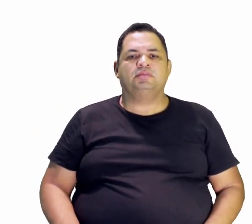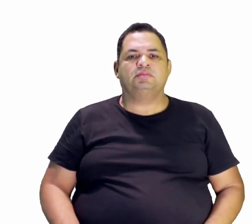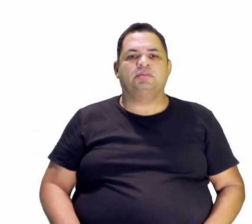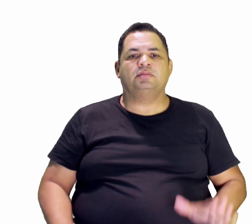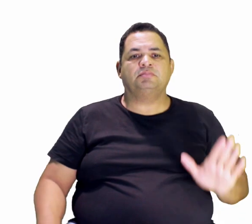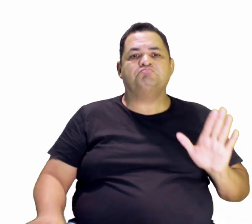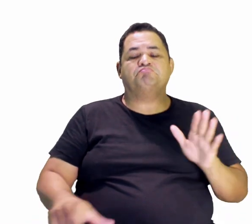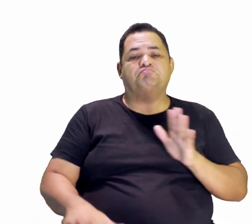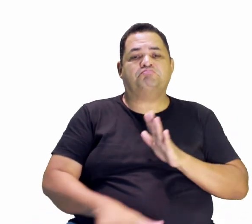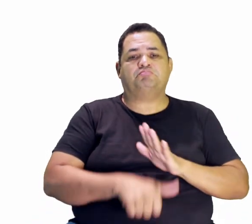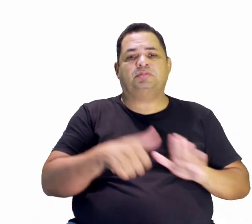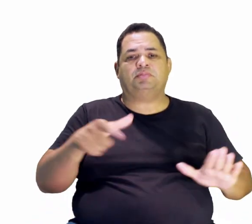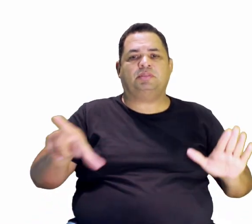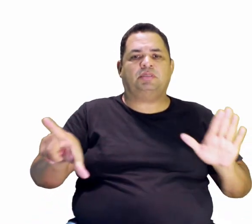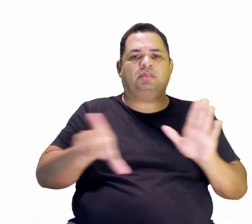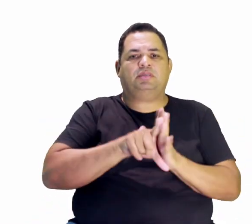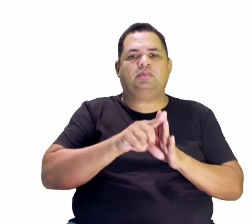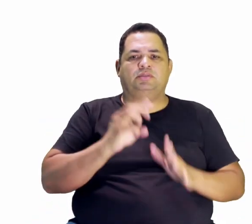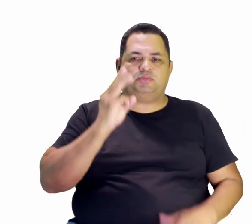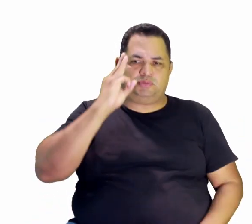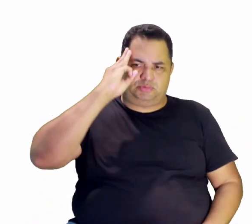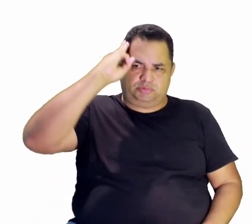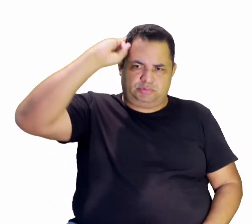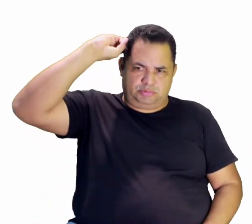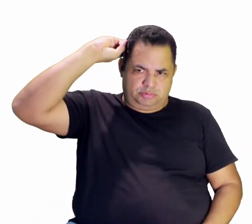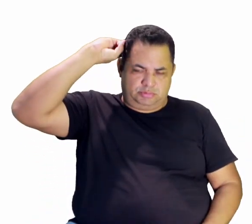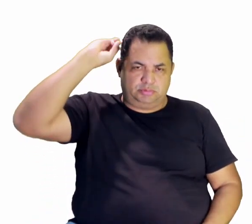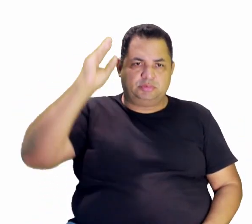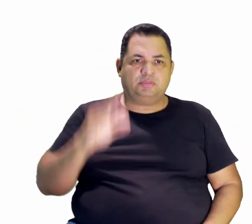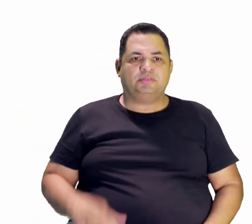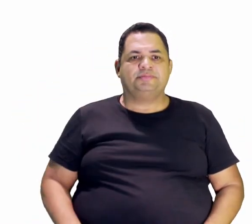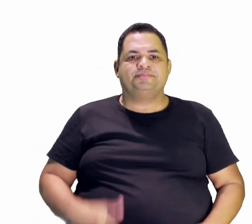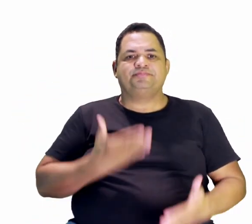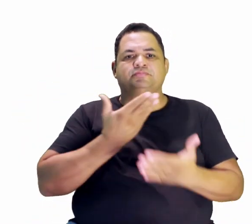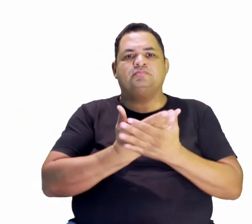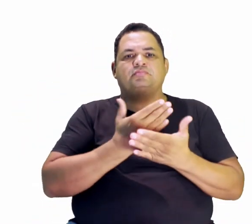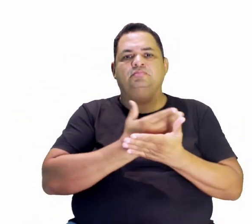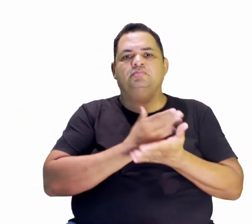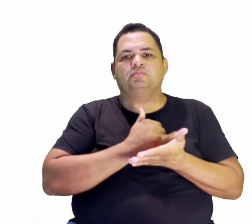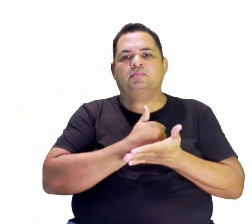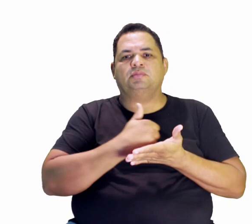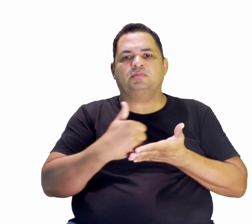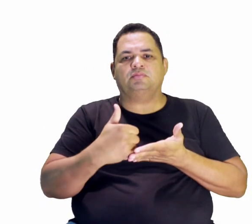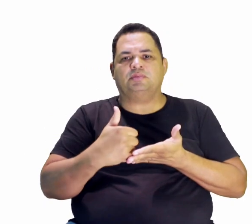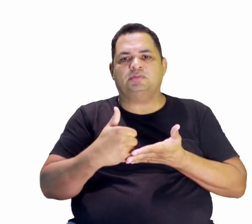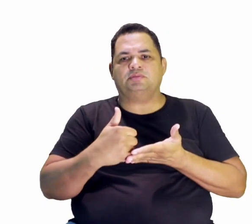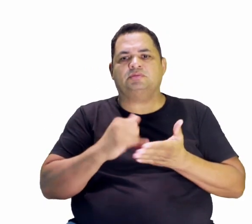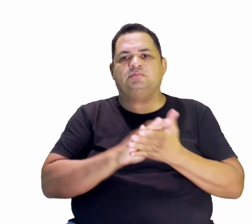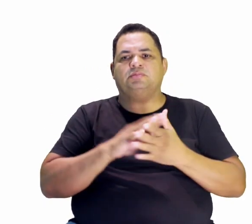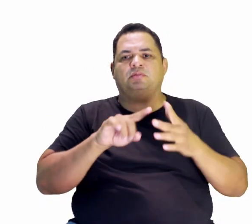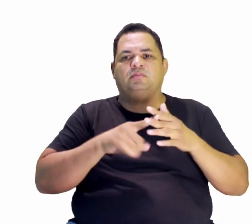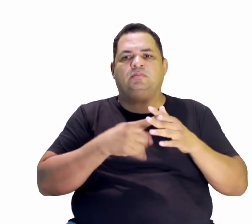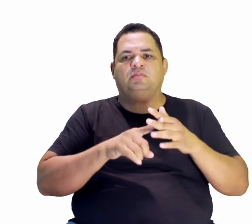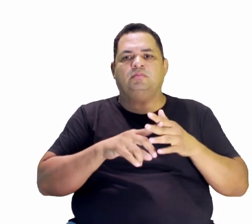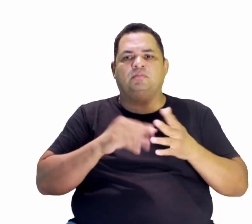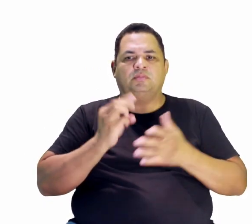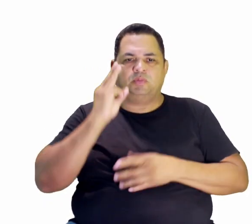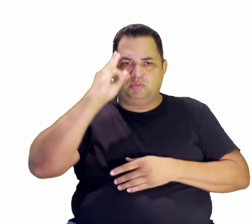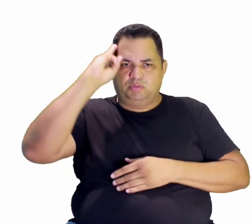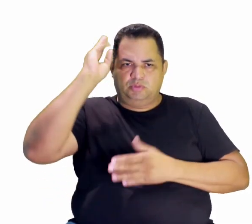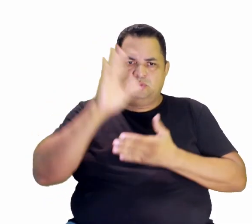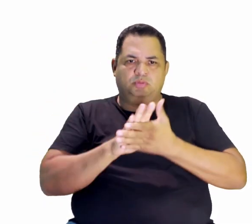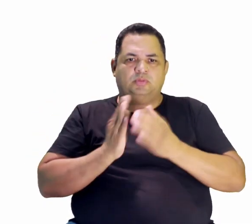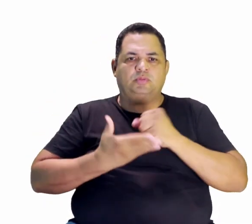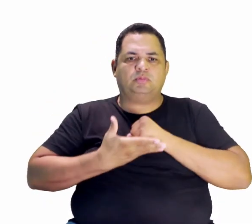Isso é a primeira lei de Newton. Agora, vamos escrever ela aí. Ao estudar os princípios da mecânica, o Newton se baseou em estudos